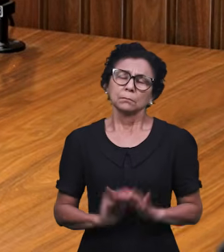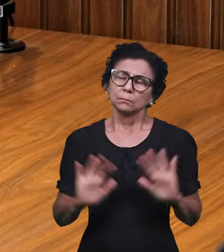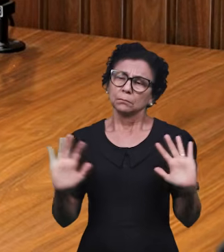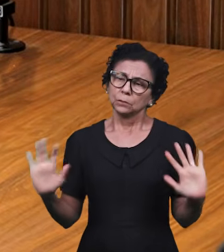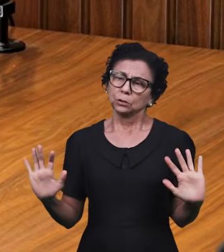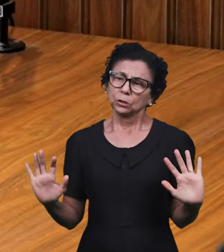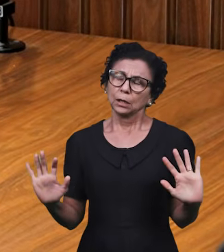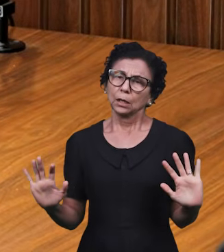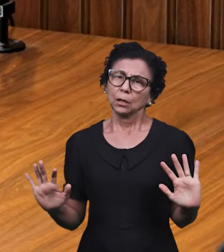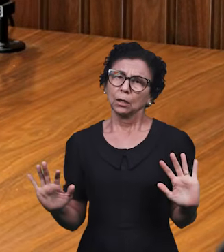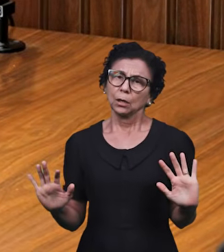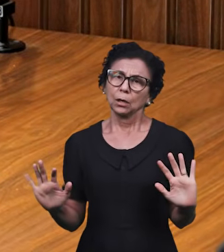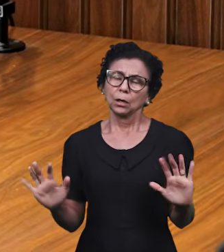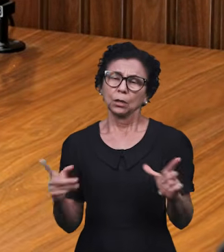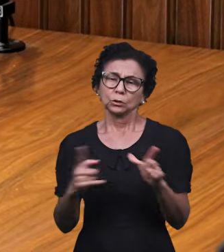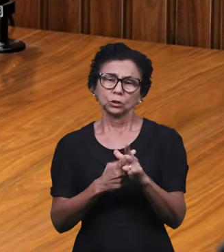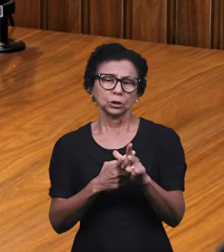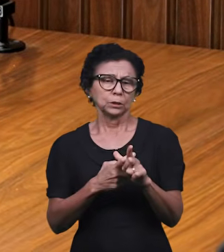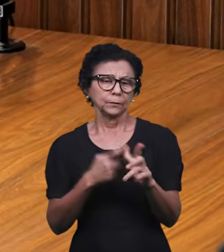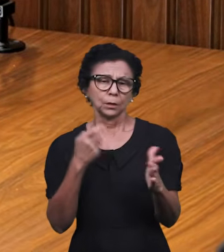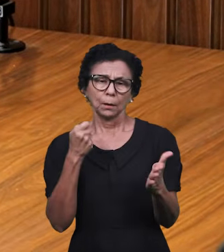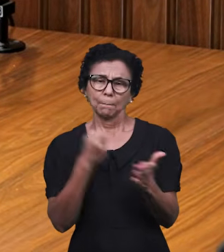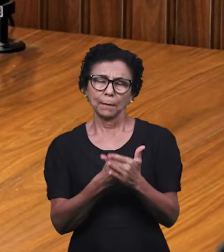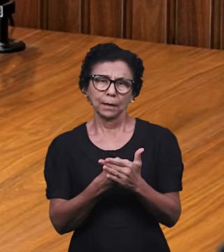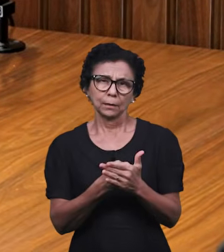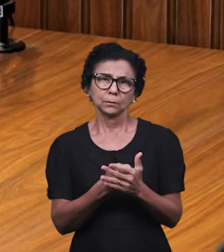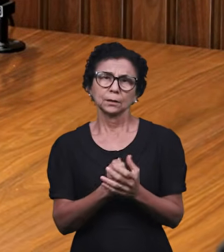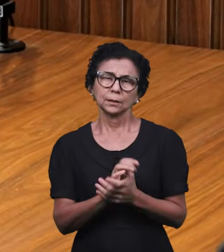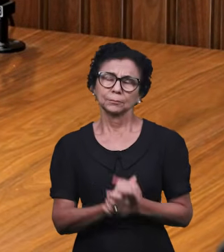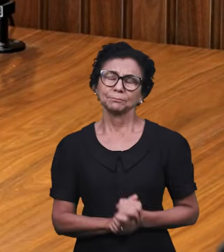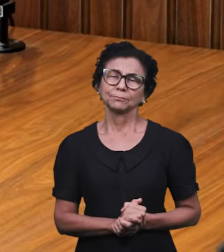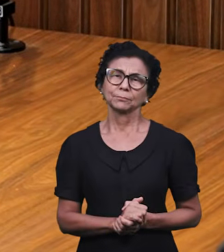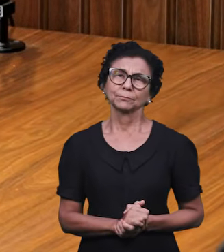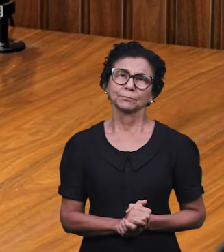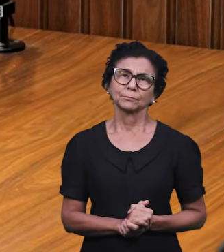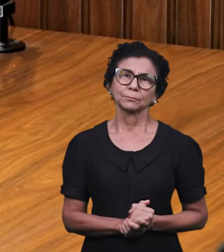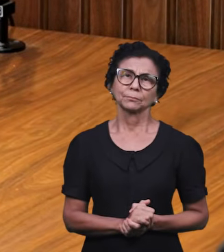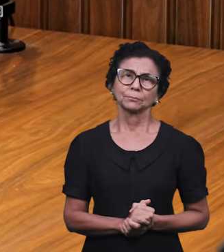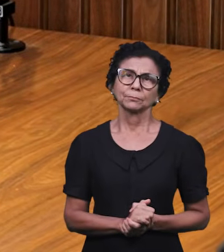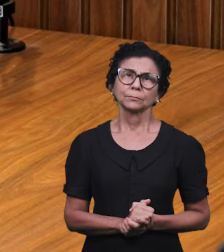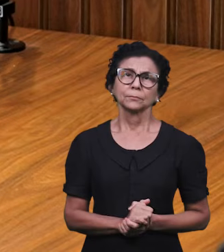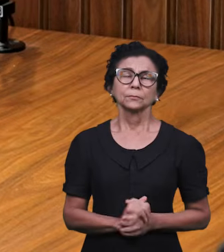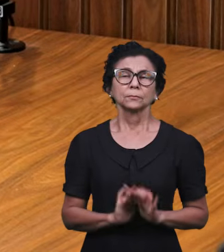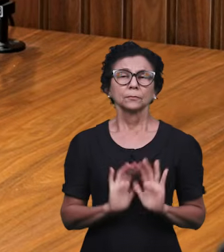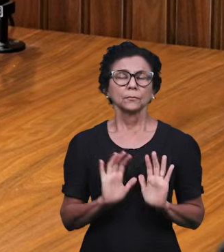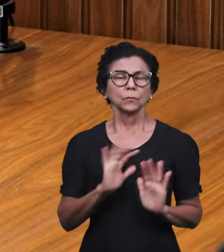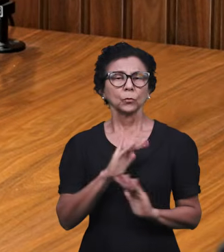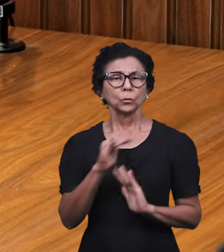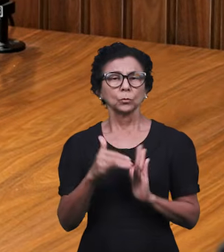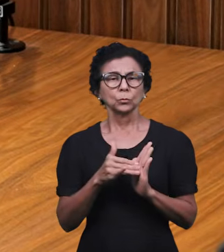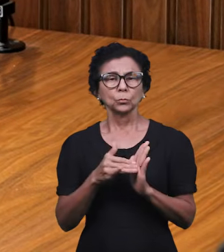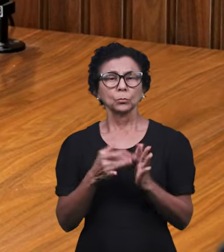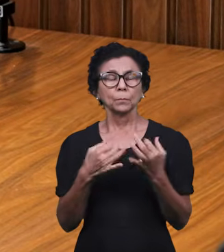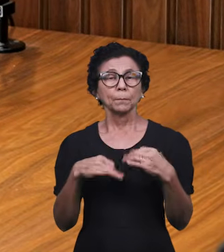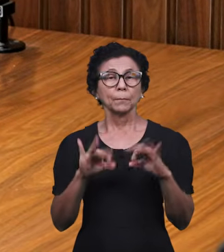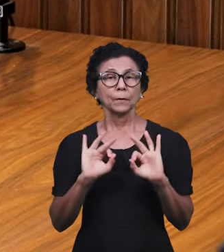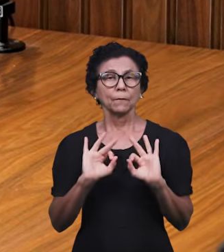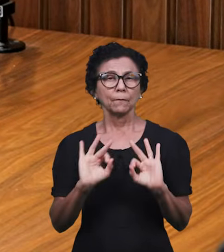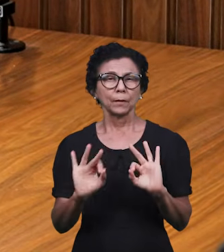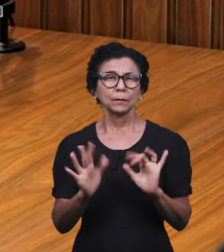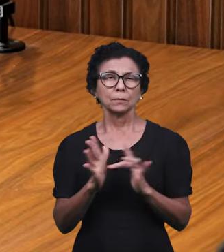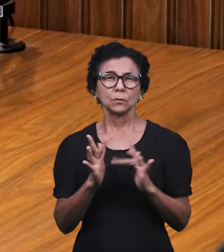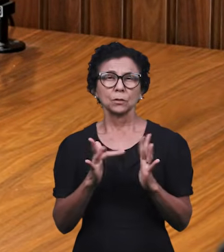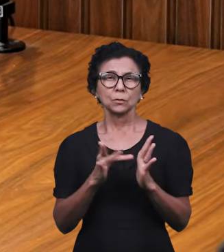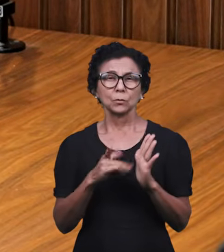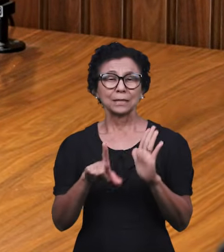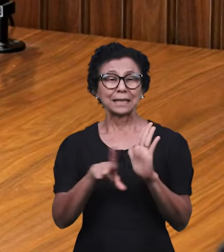A nossa dívida, né, ela foi paga. E eu queria destacar aqui que a execução, ela foi perfeita, né? Jesus, ele cumpriu completamente